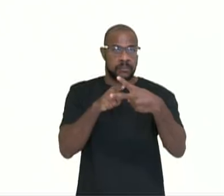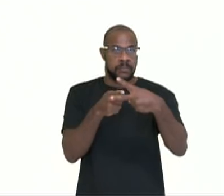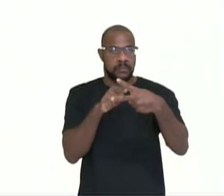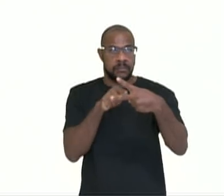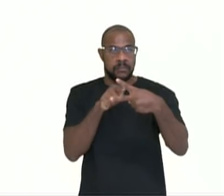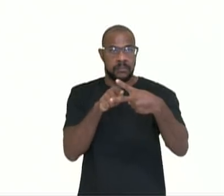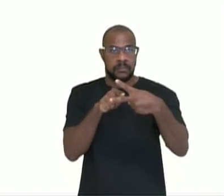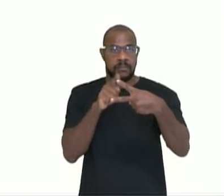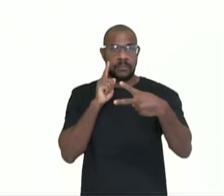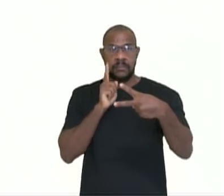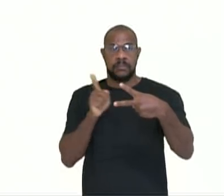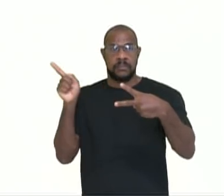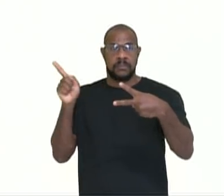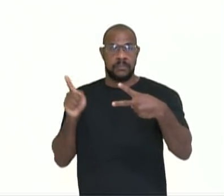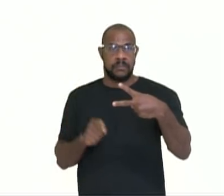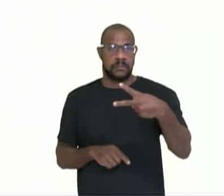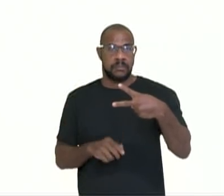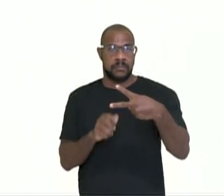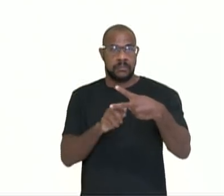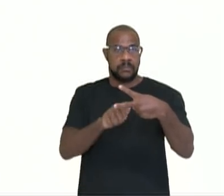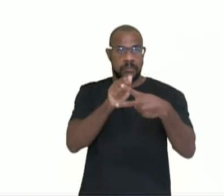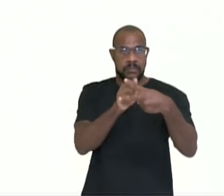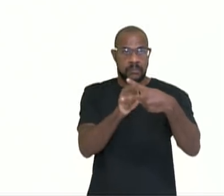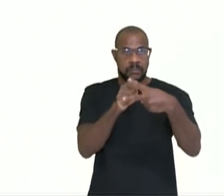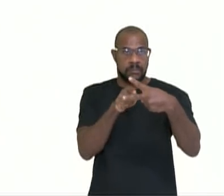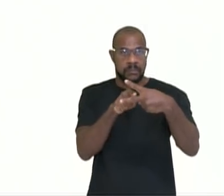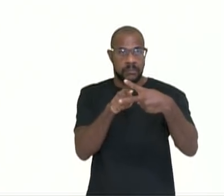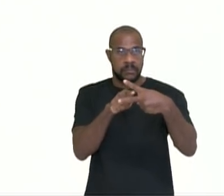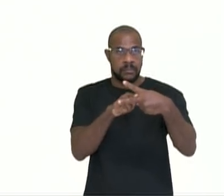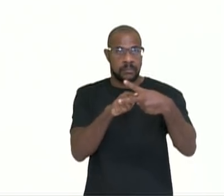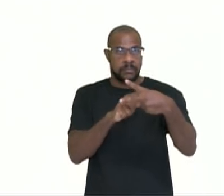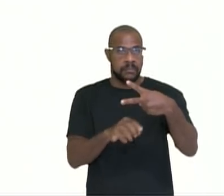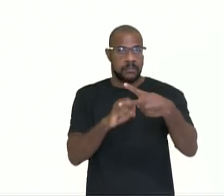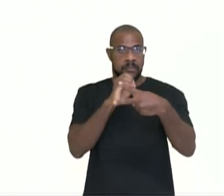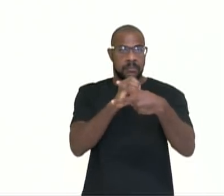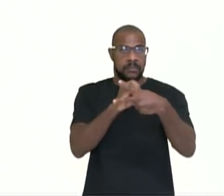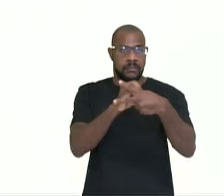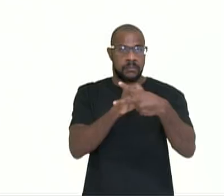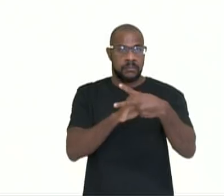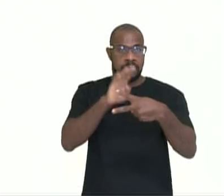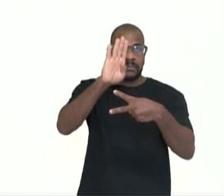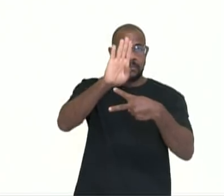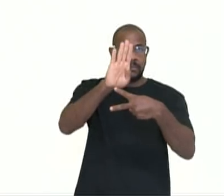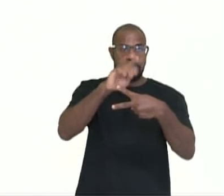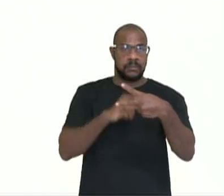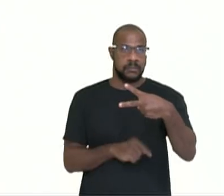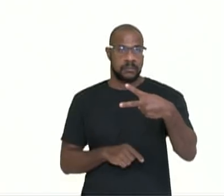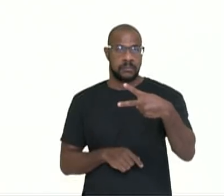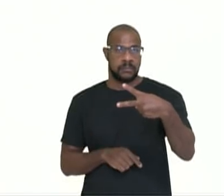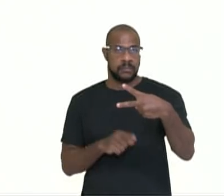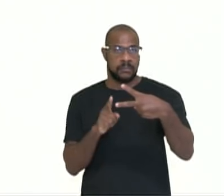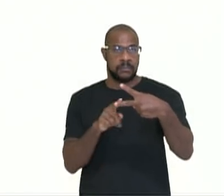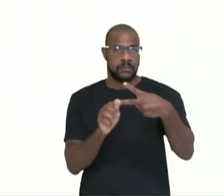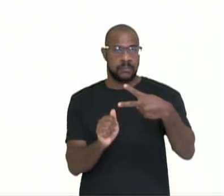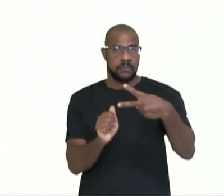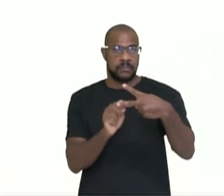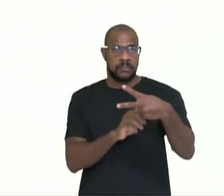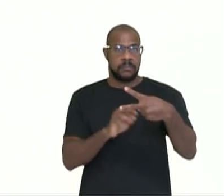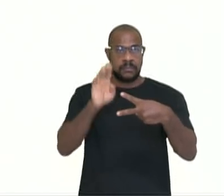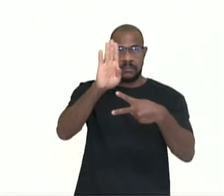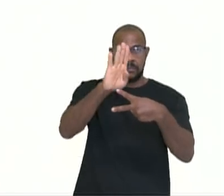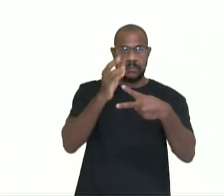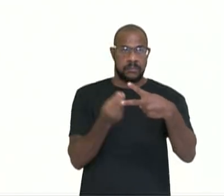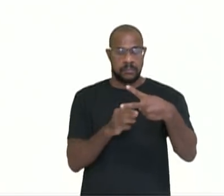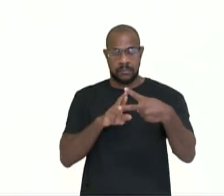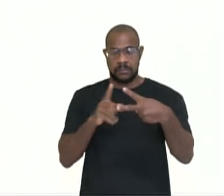que é delimitada por A, que vai até O e vai para B. Como é que você faz aí para lembrar a diferença de um e